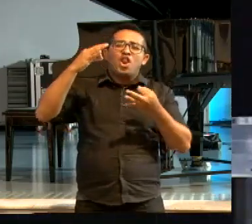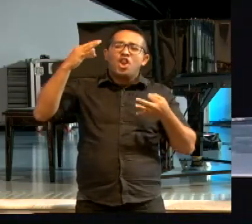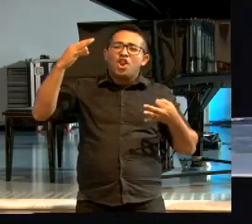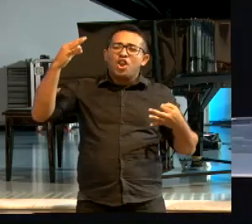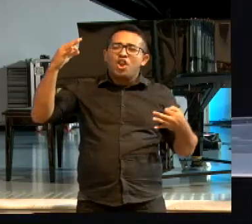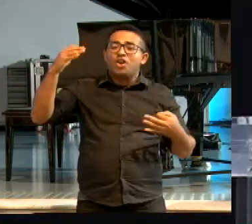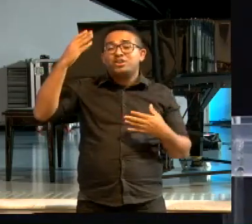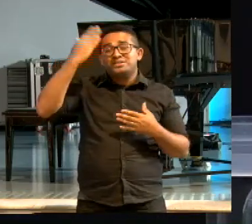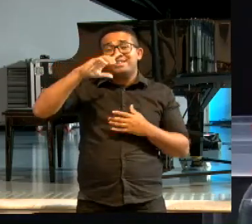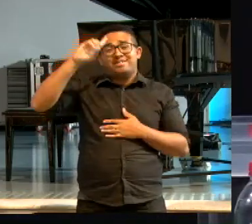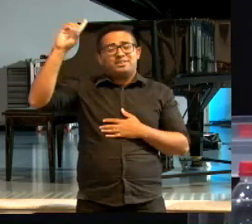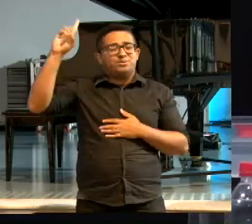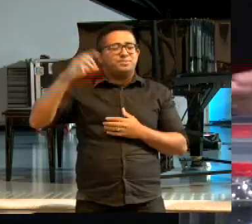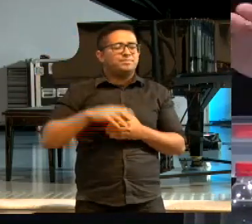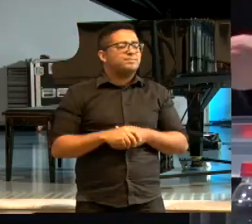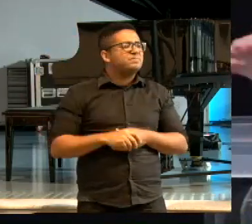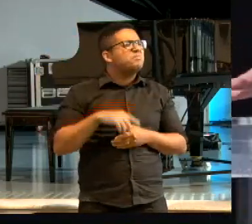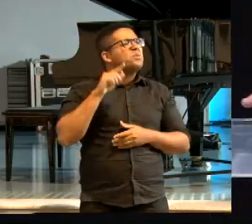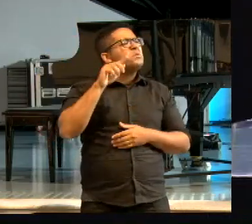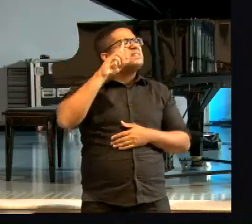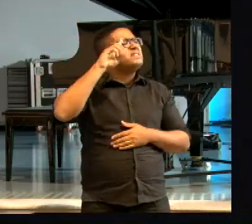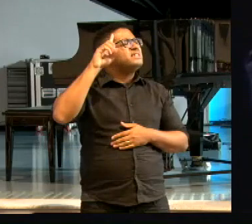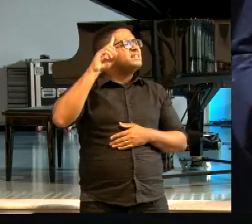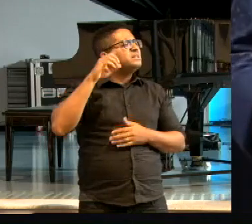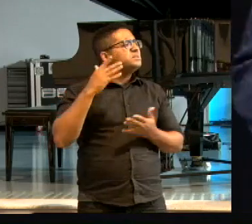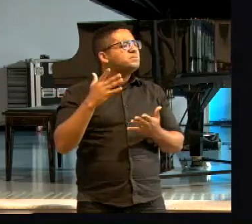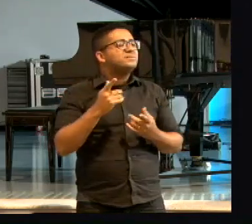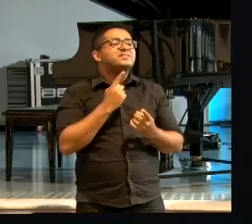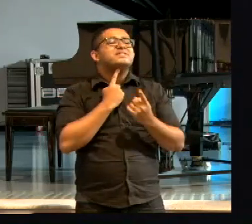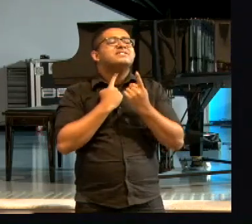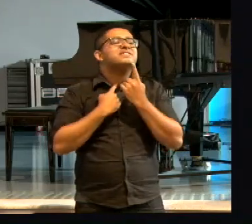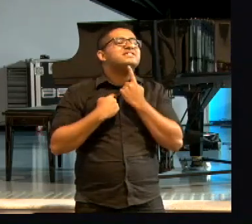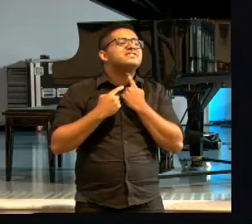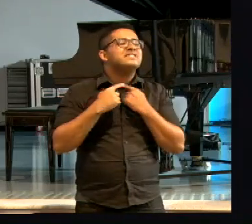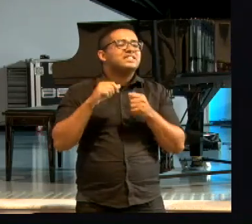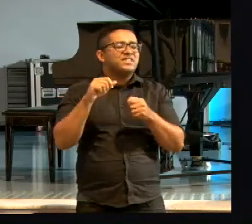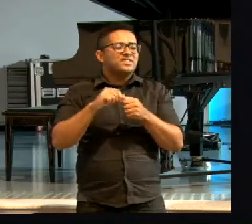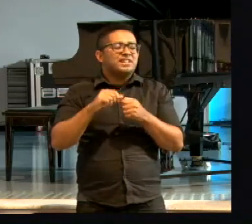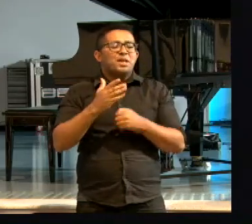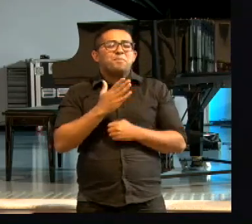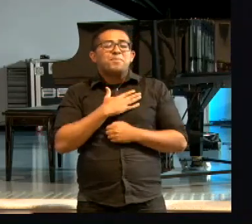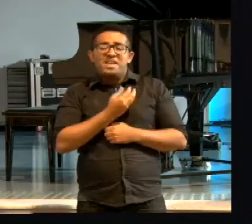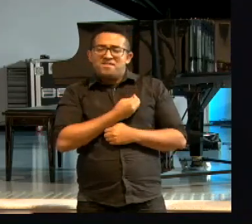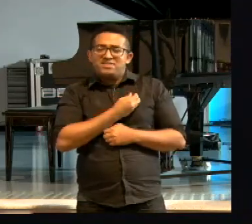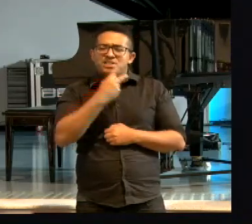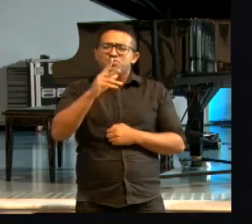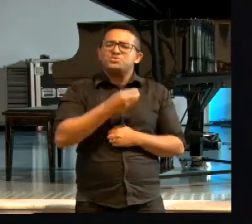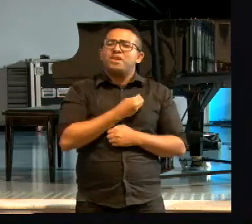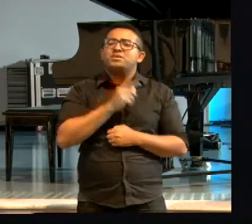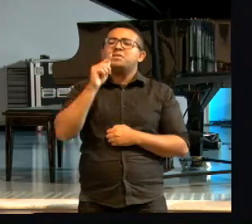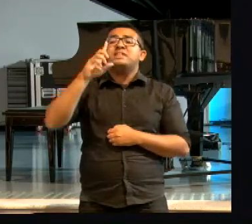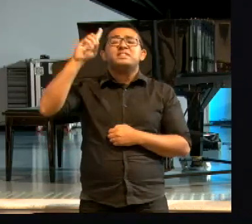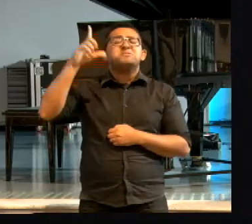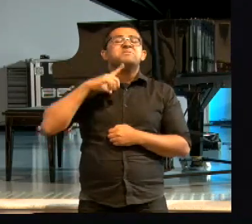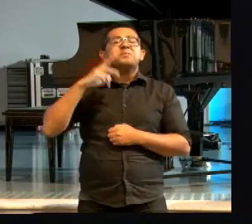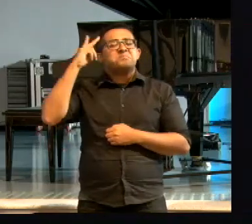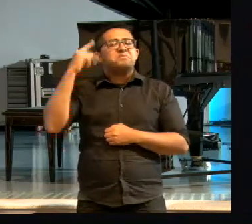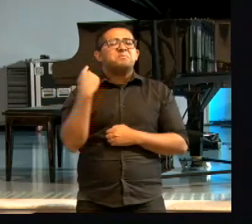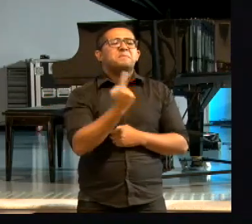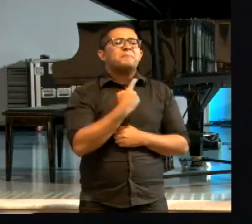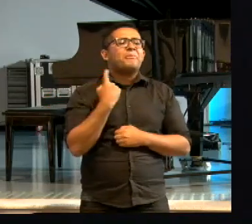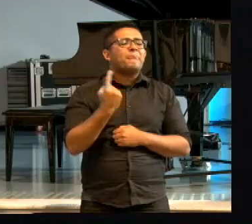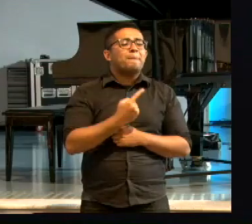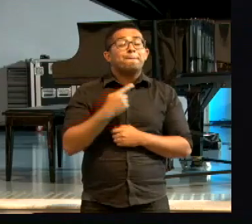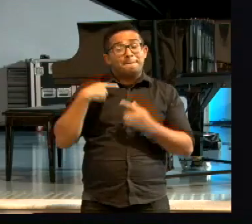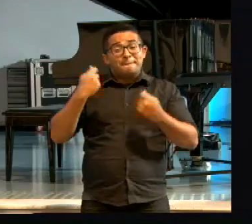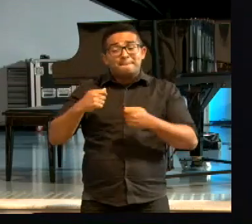Deus estabeleceu. O que é que Deus deseja fazer na minha e na sua vida? O que é que Ele tem para nós? Nós precisamos, de